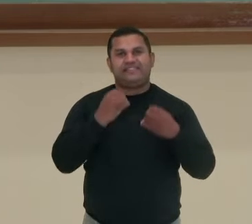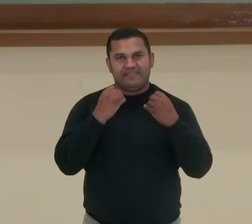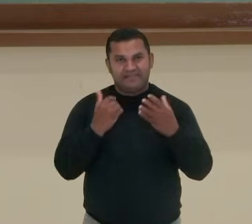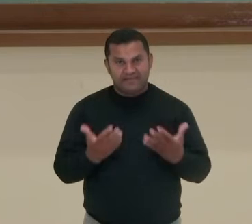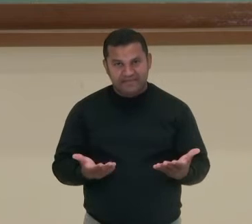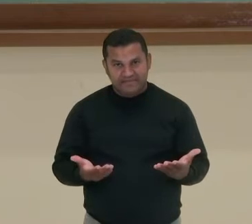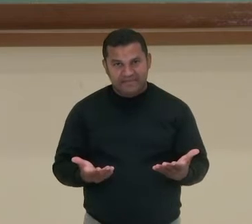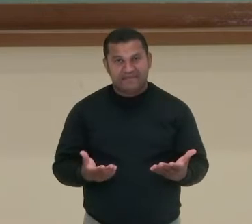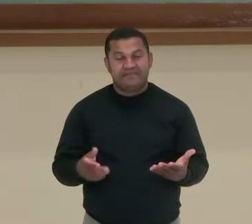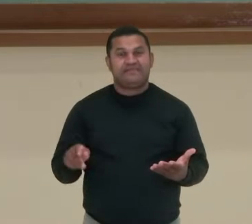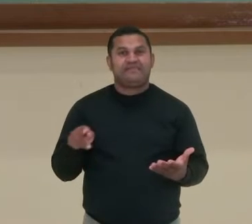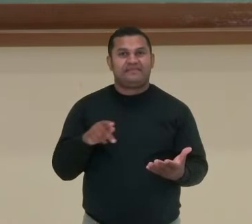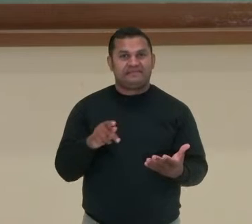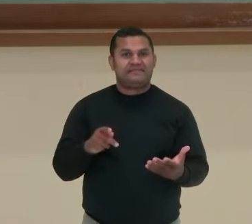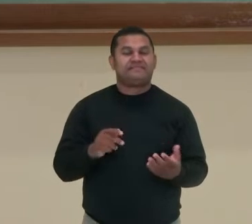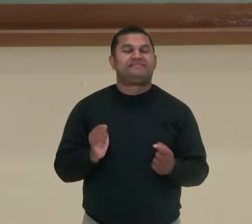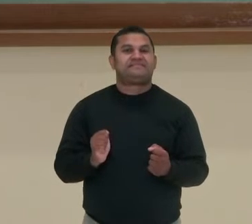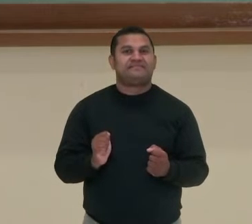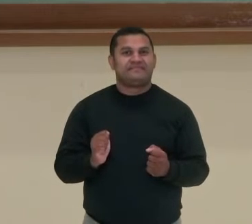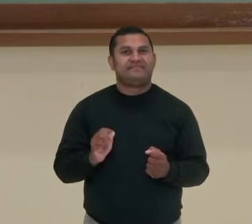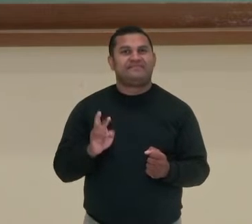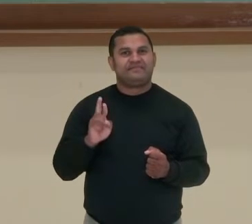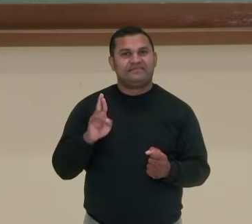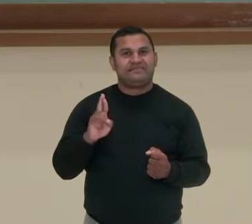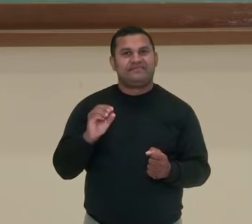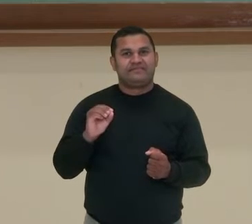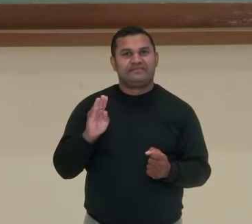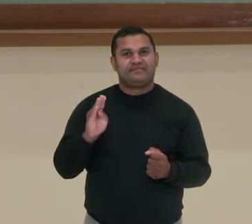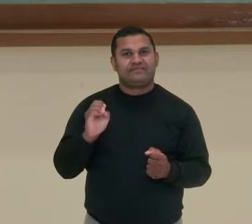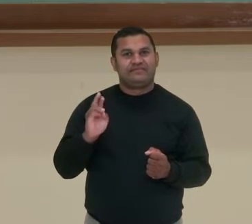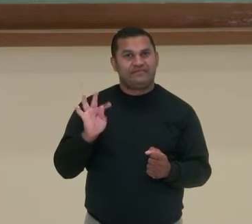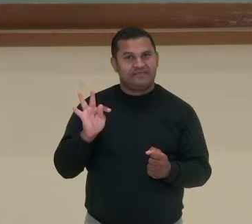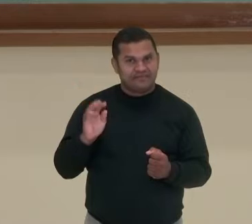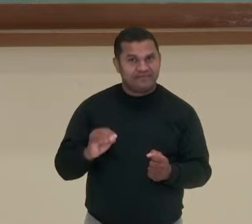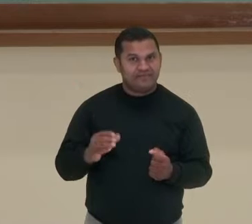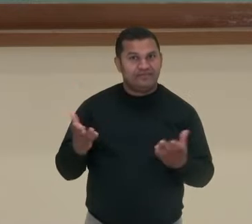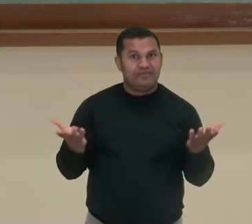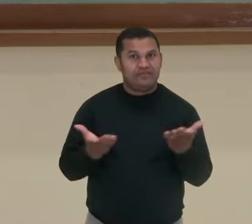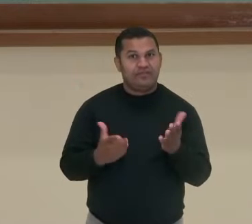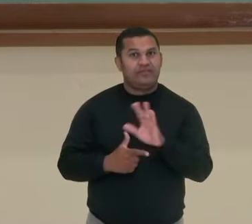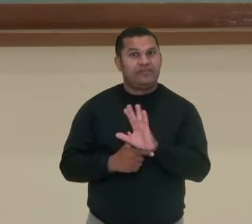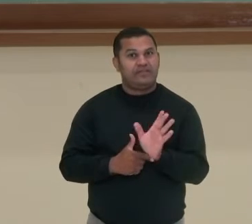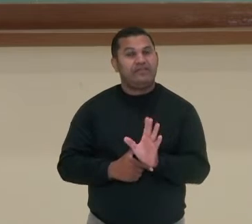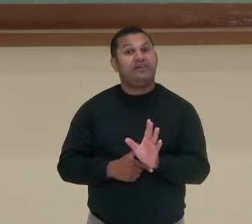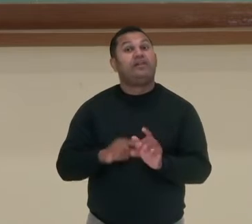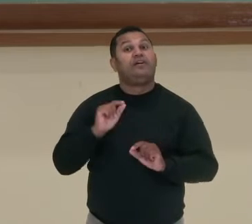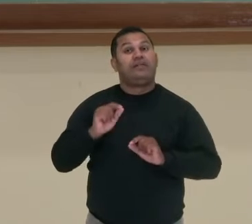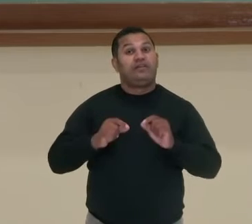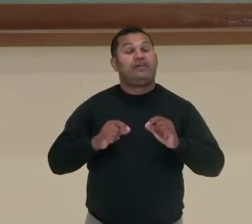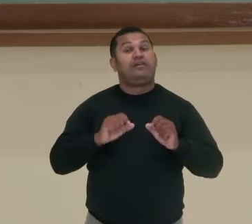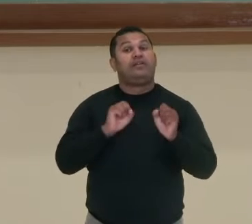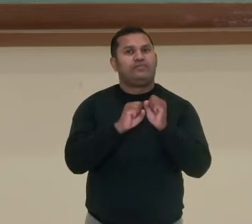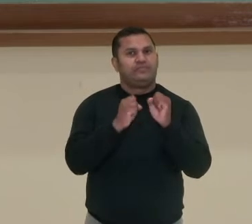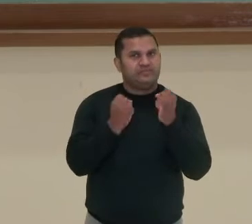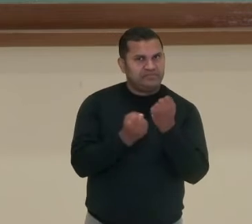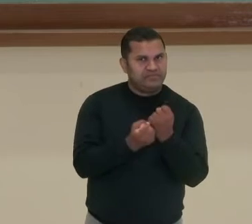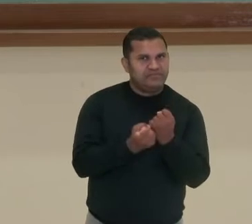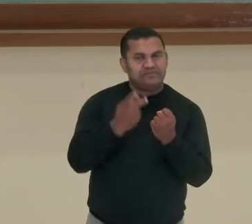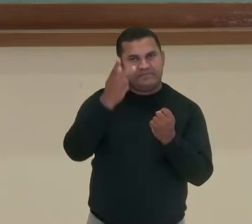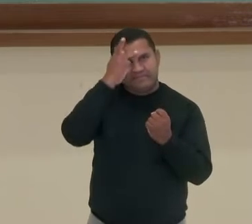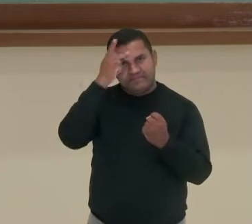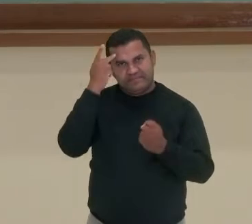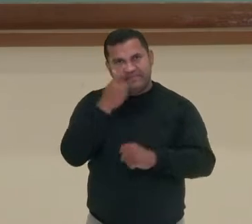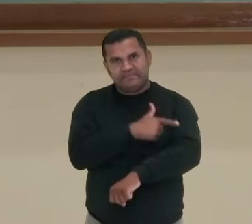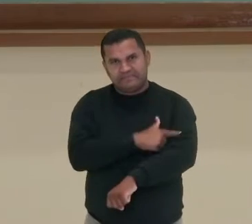Fala, galerinha do sexto ano, tudo bem? Sou o professor Roberto Falcione. Nesta disciplina Cidadania e Civismo, vamos estudar